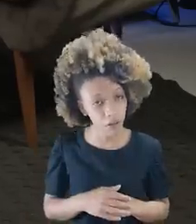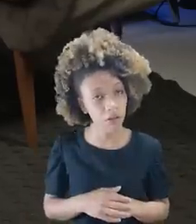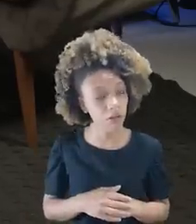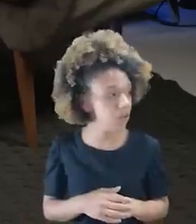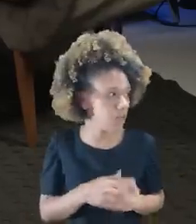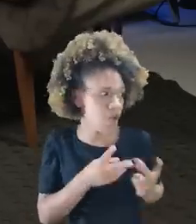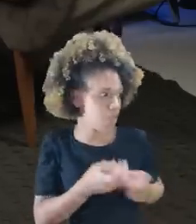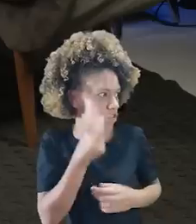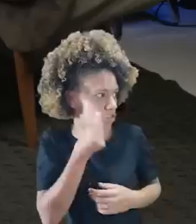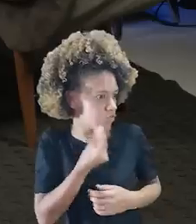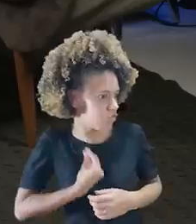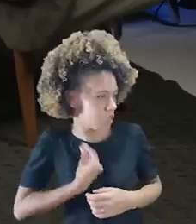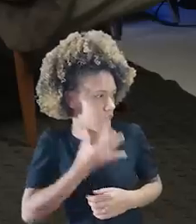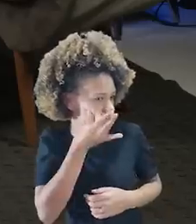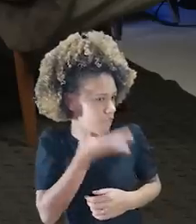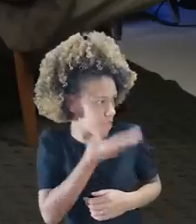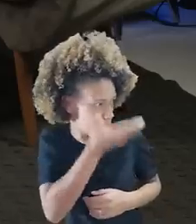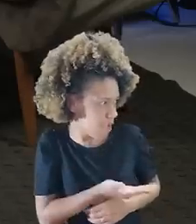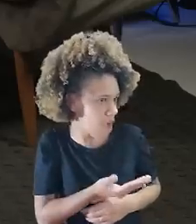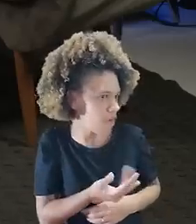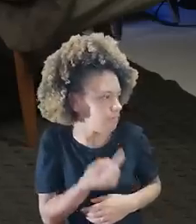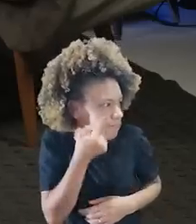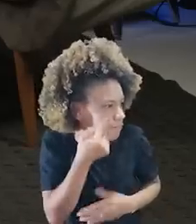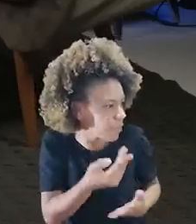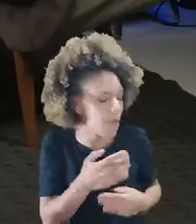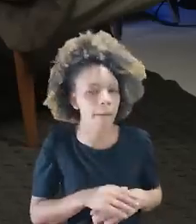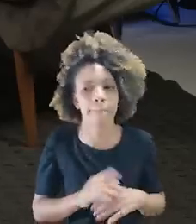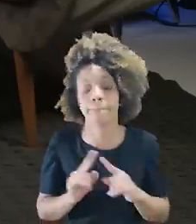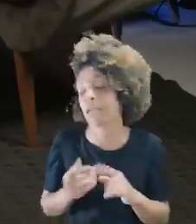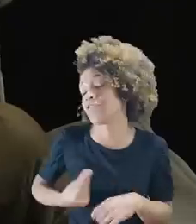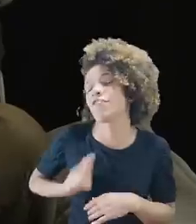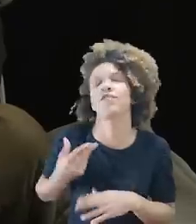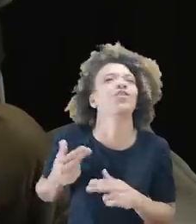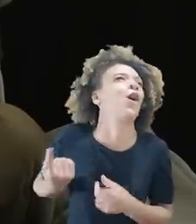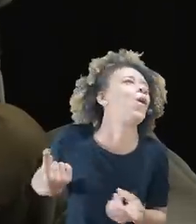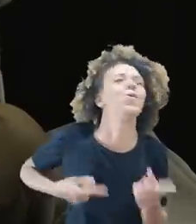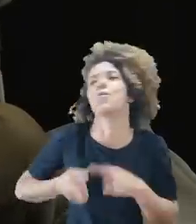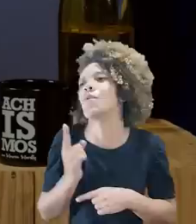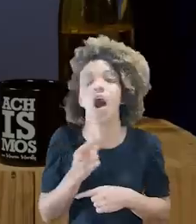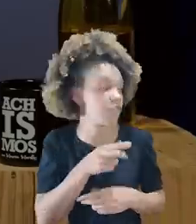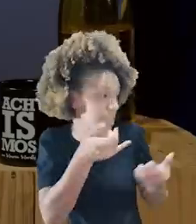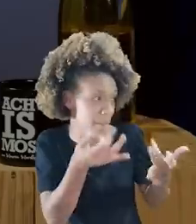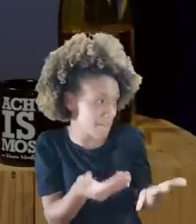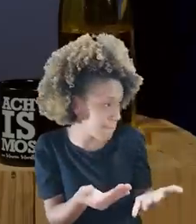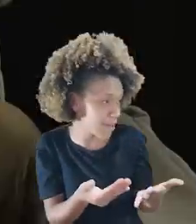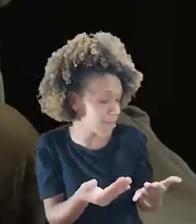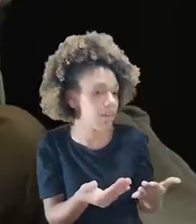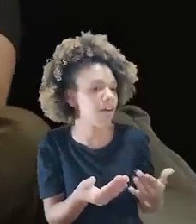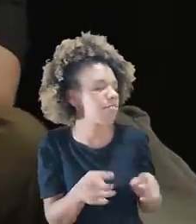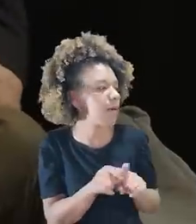expressa Não mas é verdade você tá bem tá bebendo á você tá viva você tá viva tem gente que eu converso que é artista que tá no